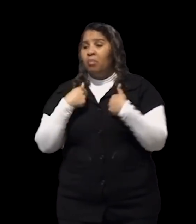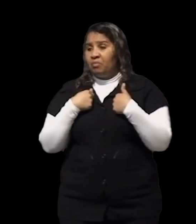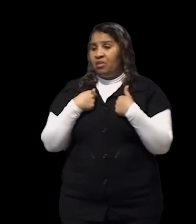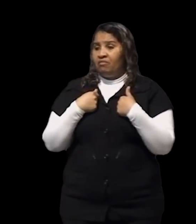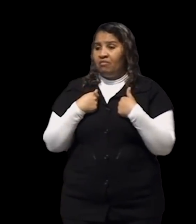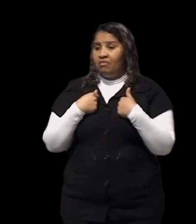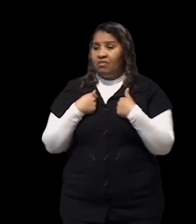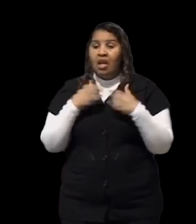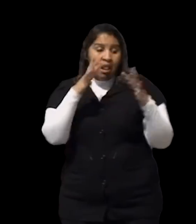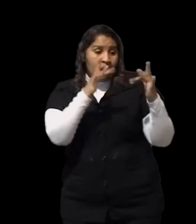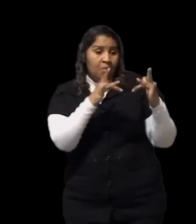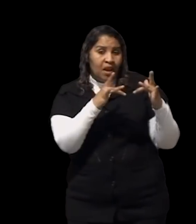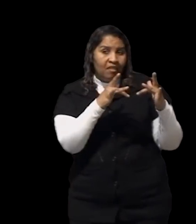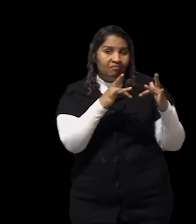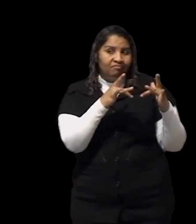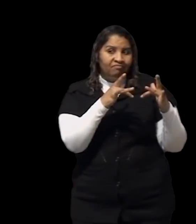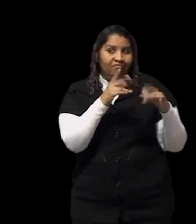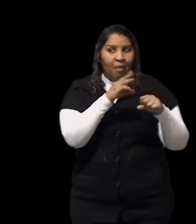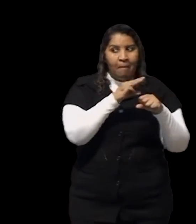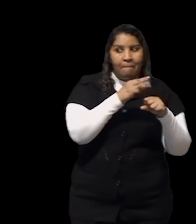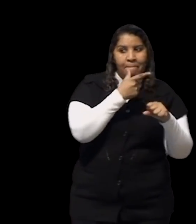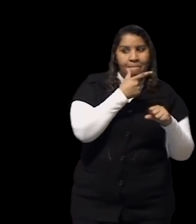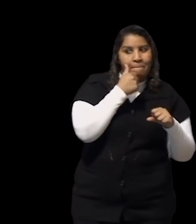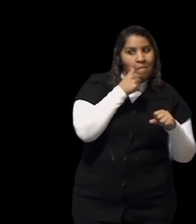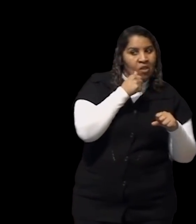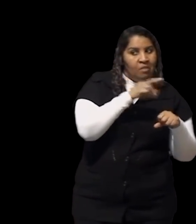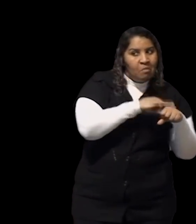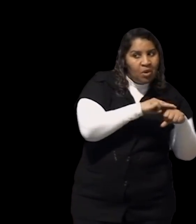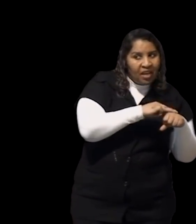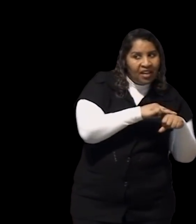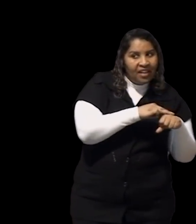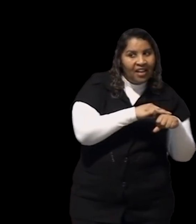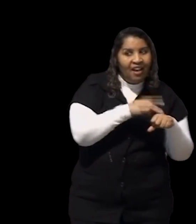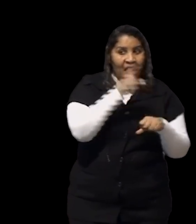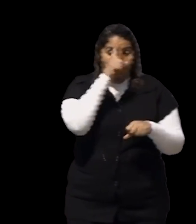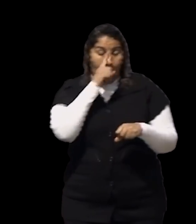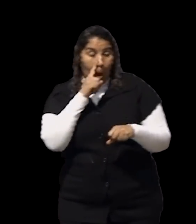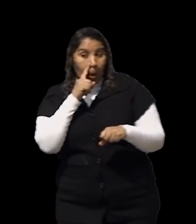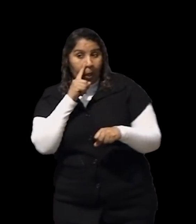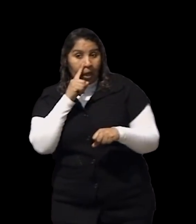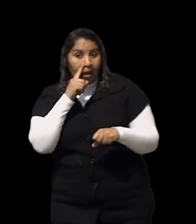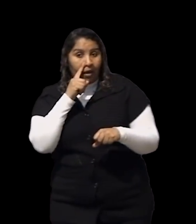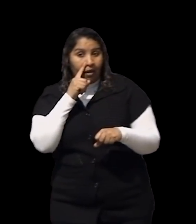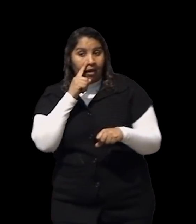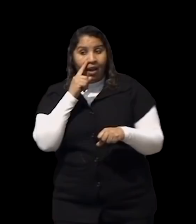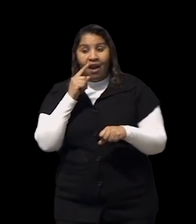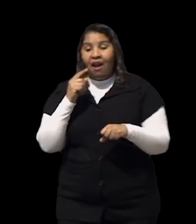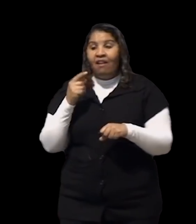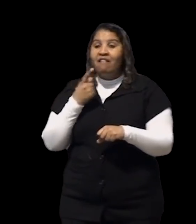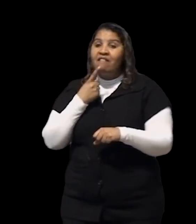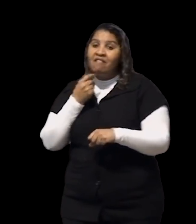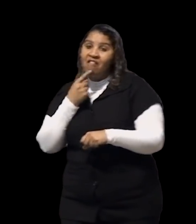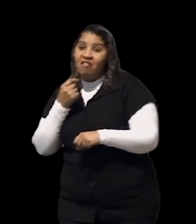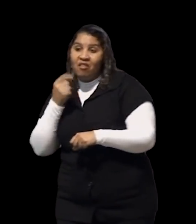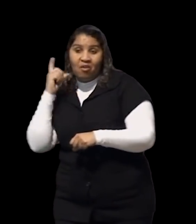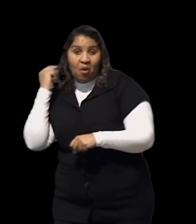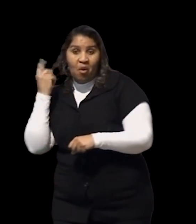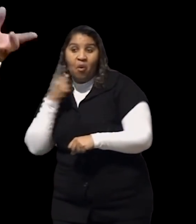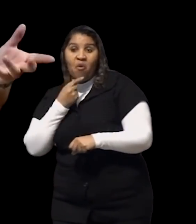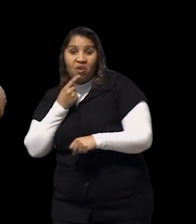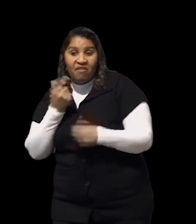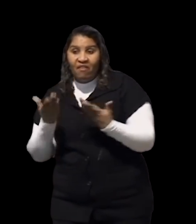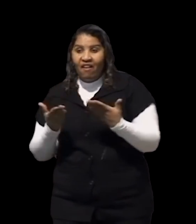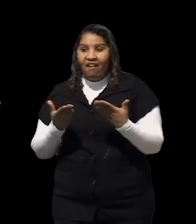a ruiva vamo lá tem não sabe então tá sempre perguntando para o vizinho para o